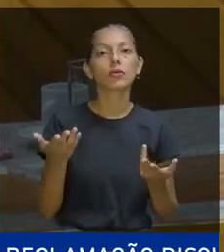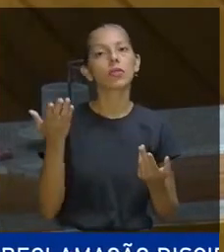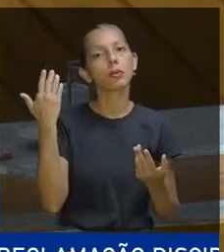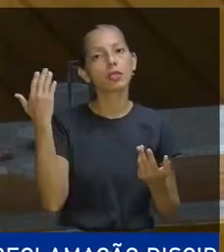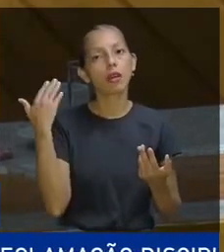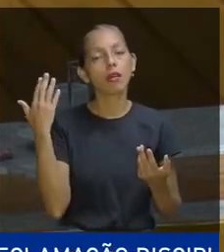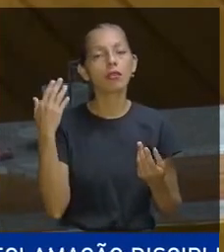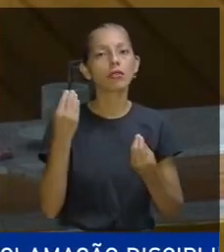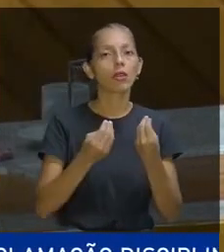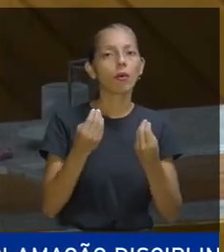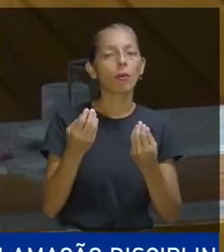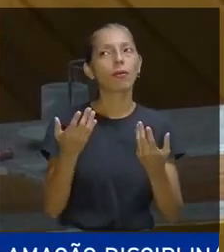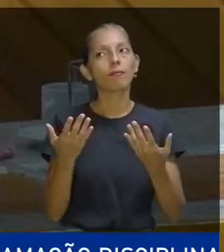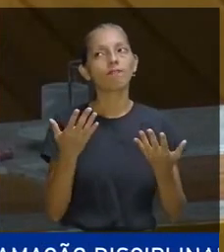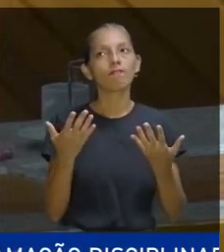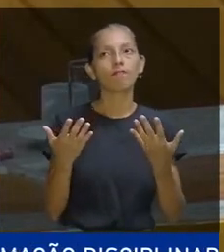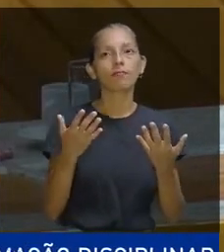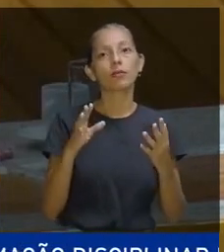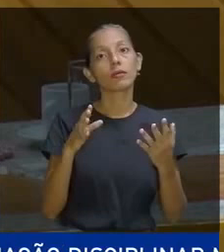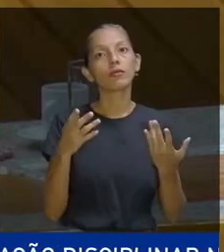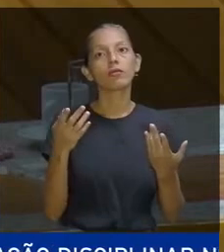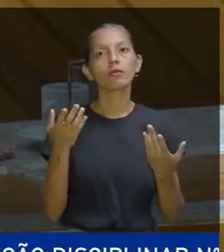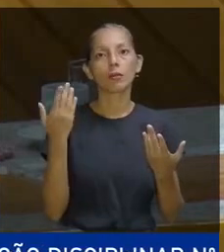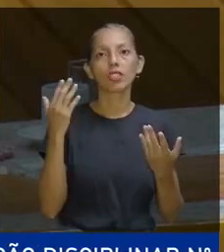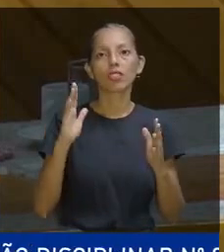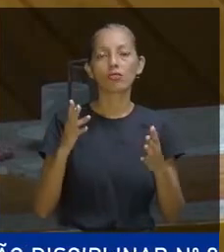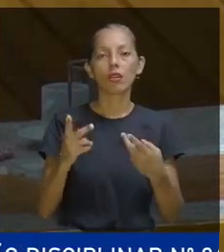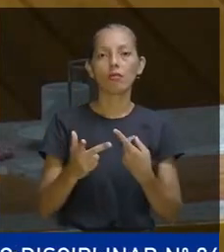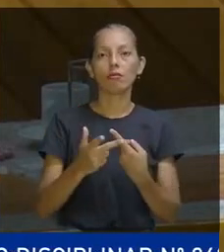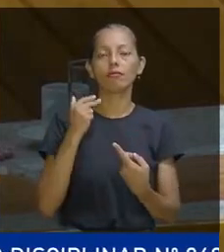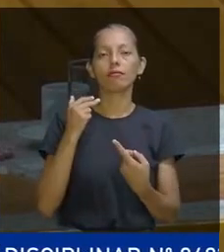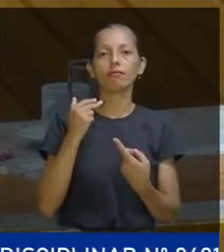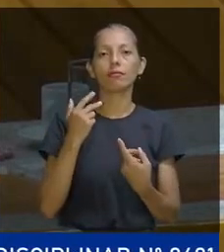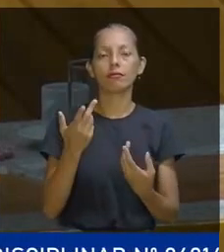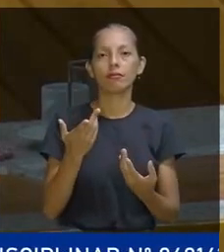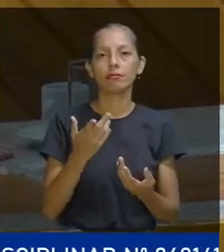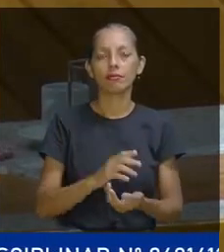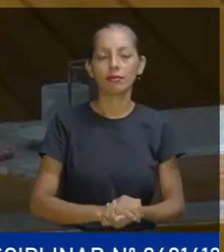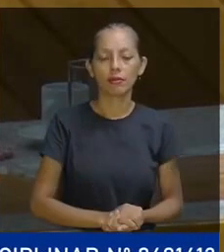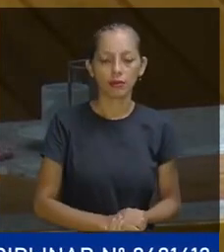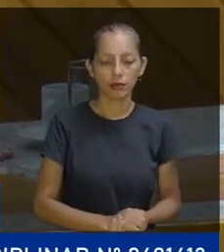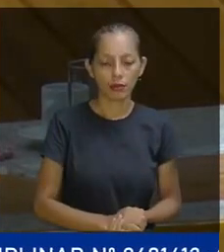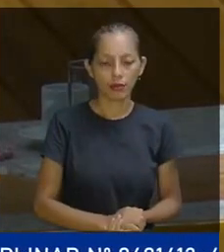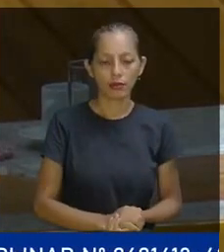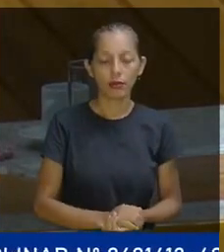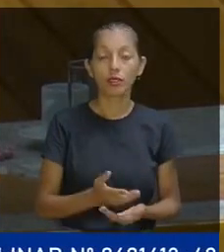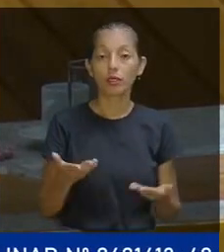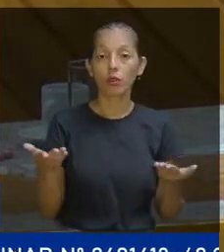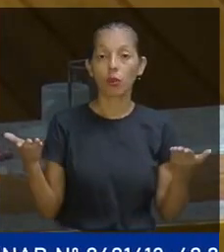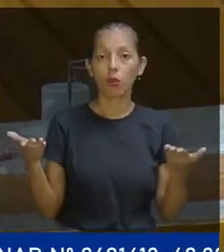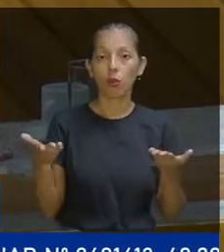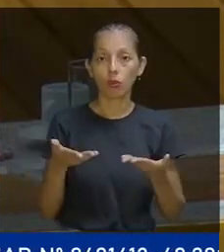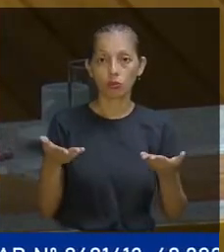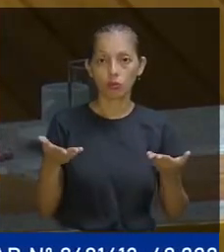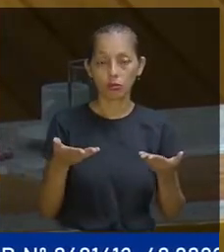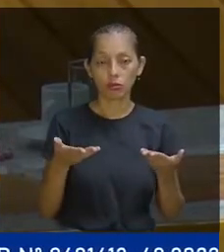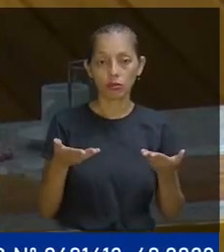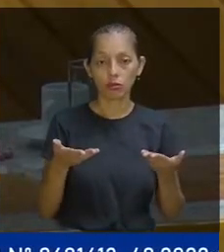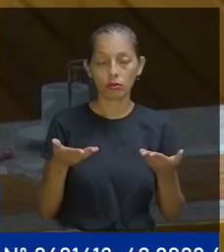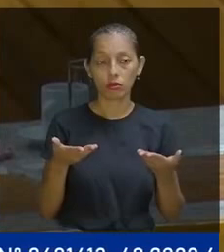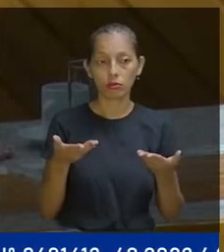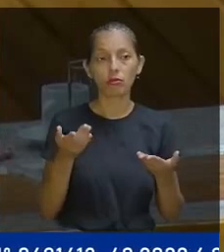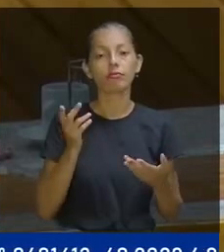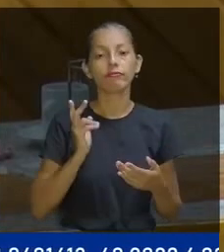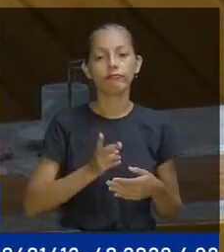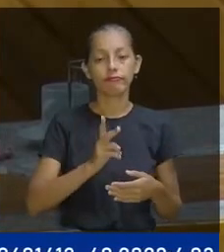vencido, como de fato fiquei. Então, se naquela ocasião eu tinha razão para votar daquela maneira, neste presente processo, com muito mais